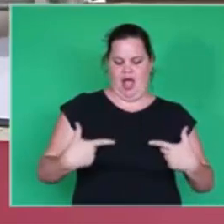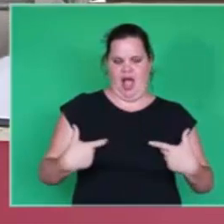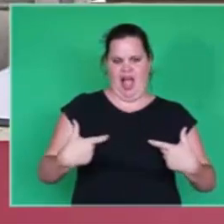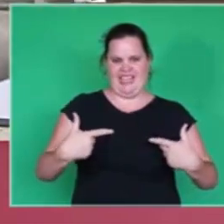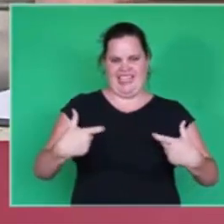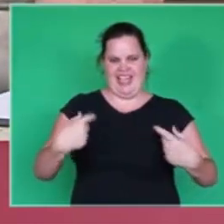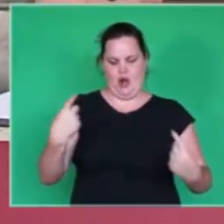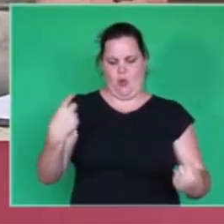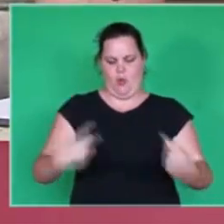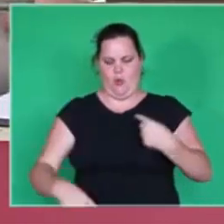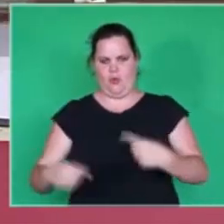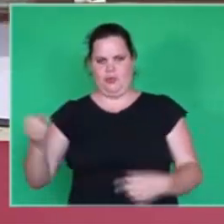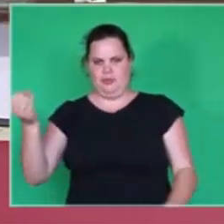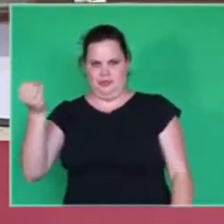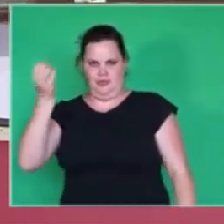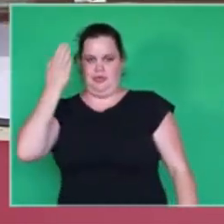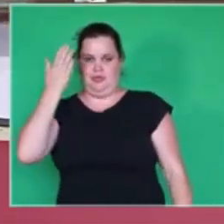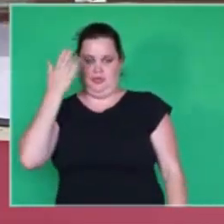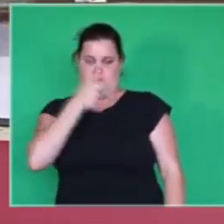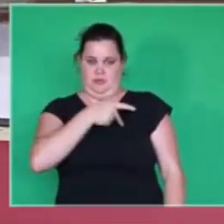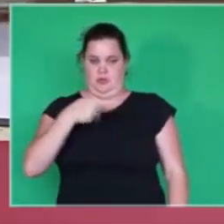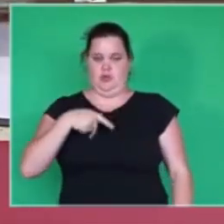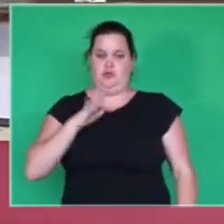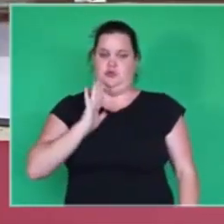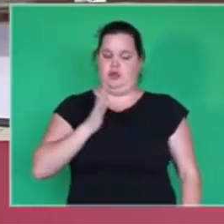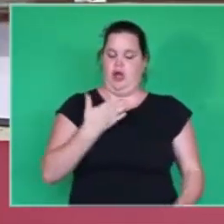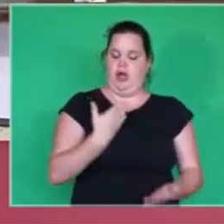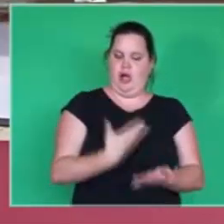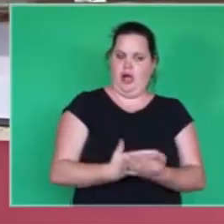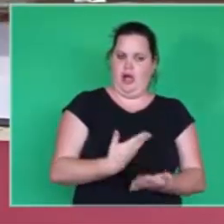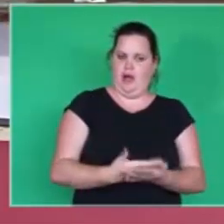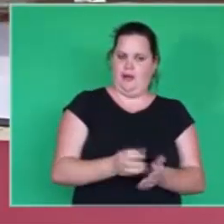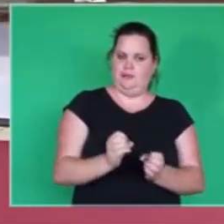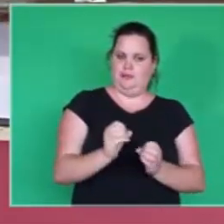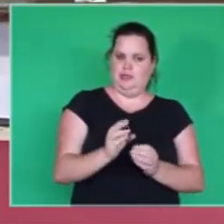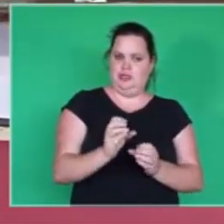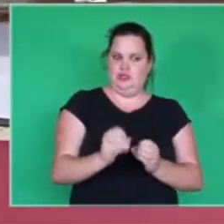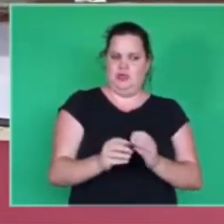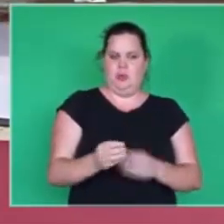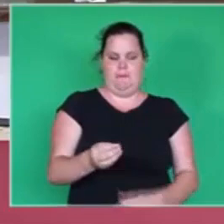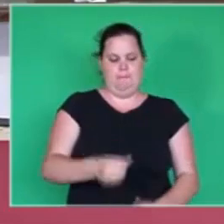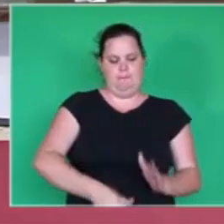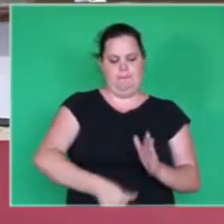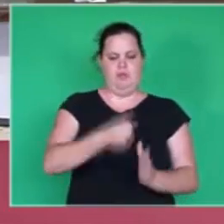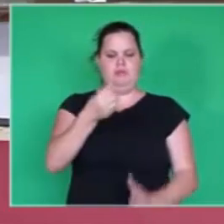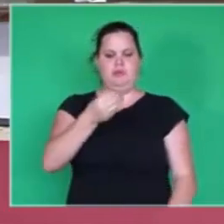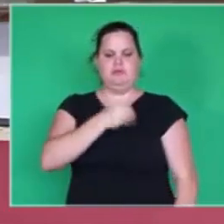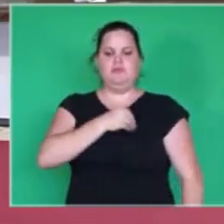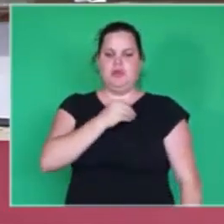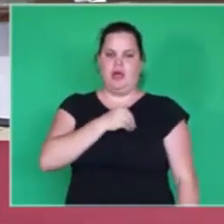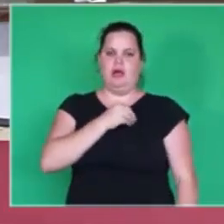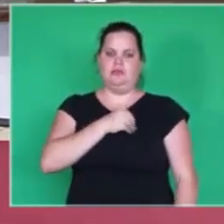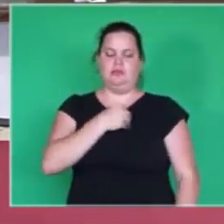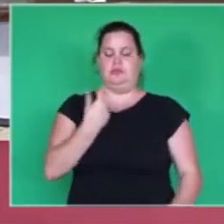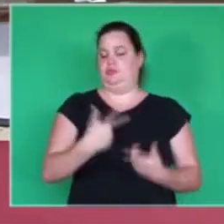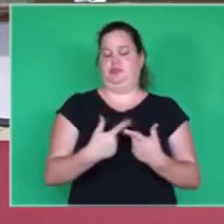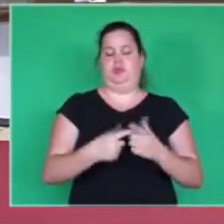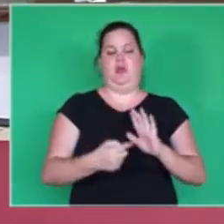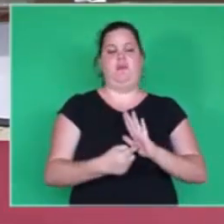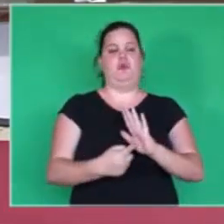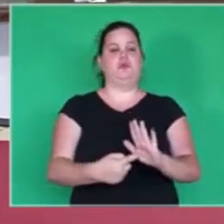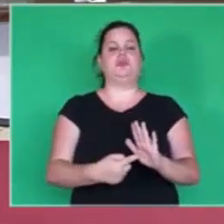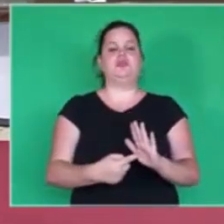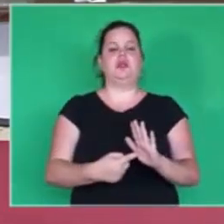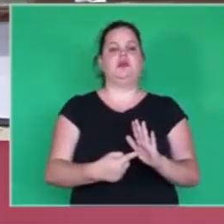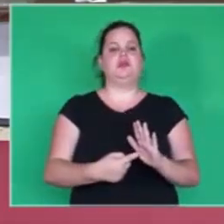O pastor já deu aula sobre o pecado original, mostrando que o homem buscou a